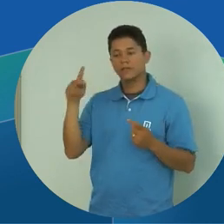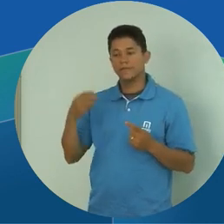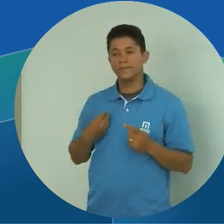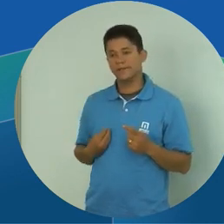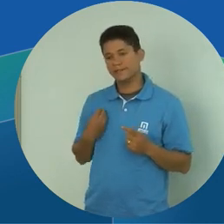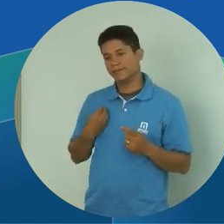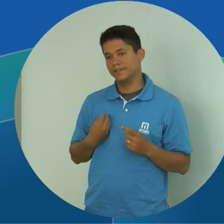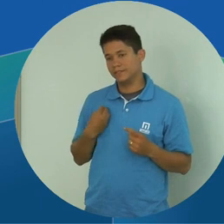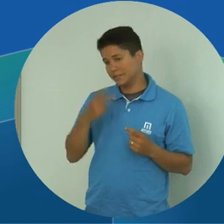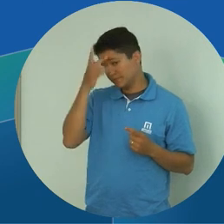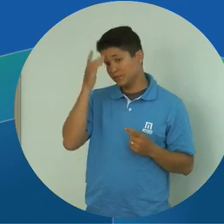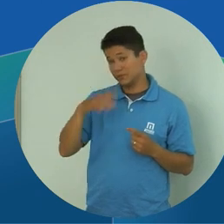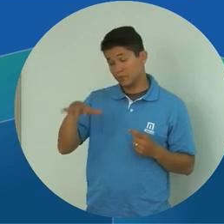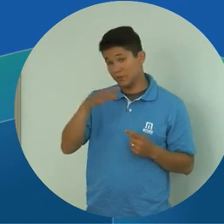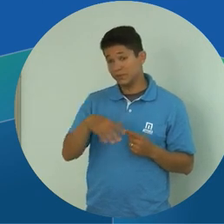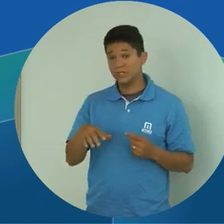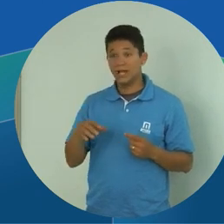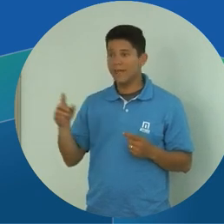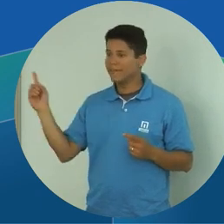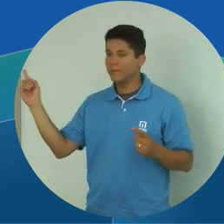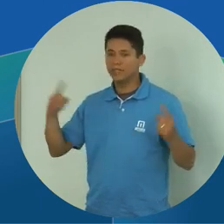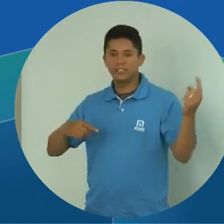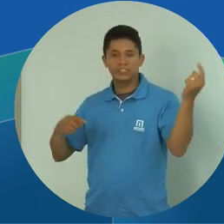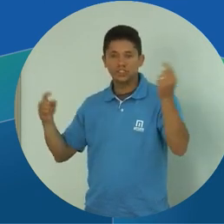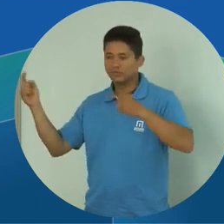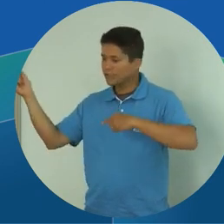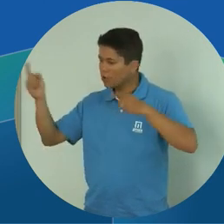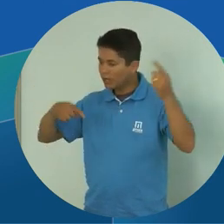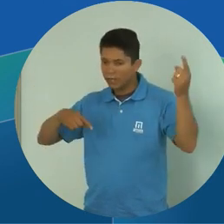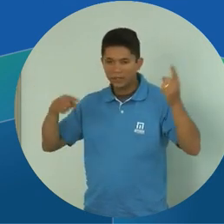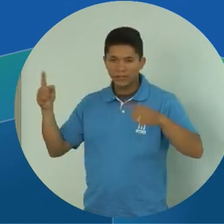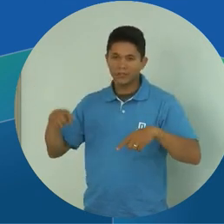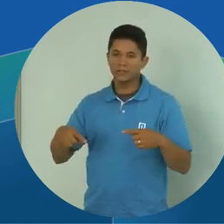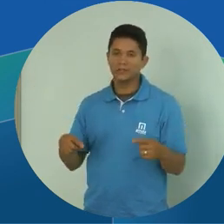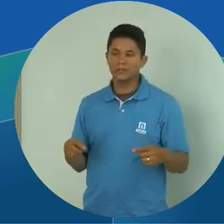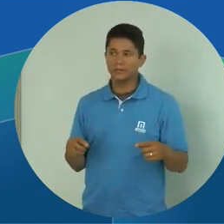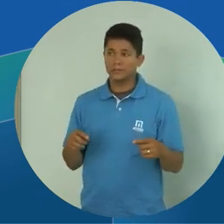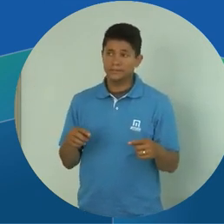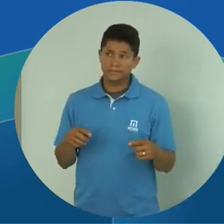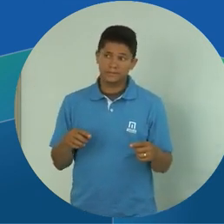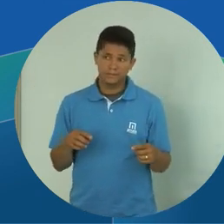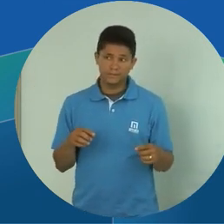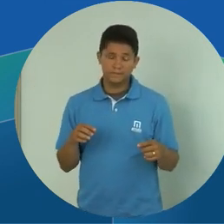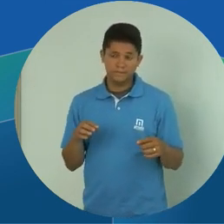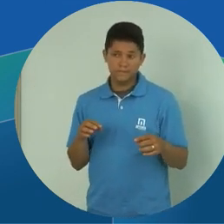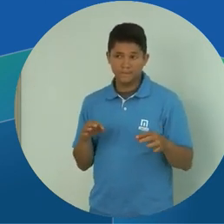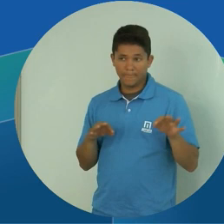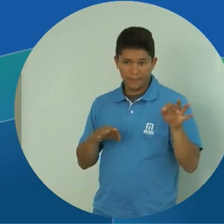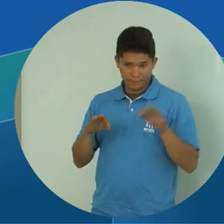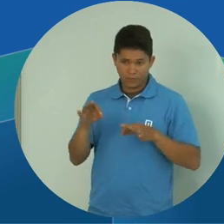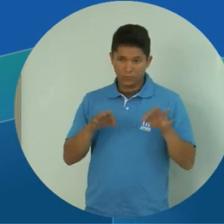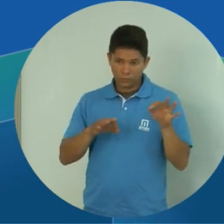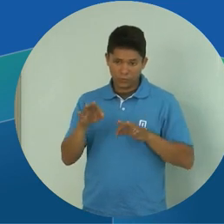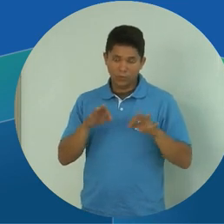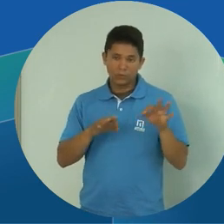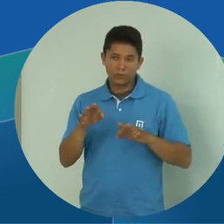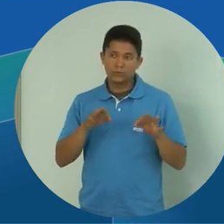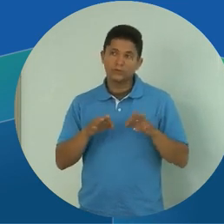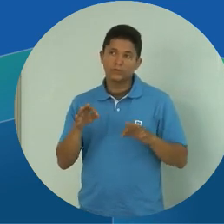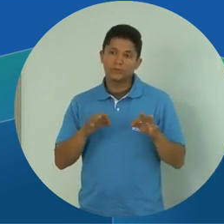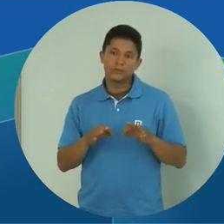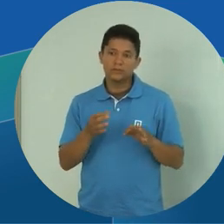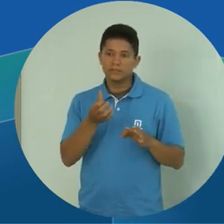e a gente trazendo muita gente de fora. Muitas repúblicas, nós chegamos a ter, se eu não me engano,